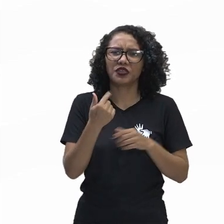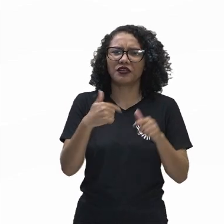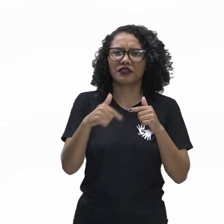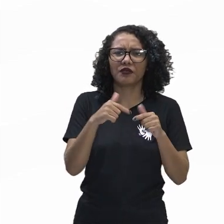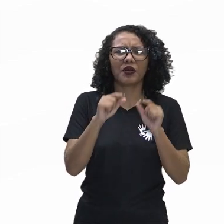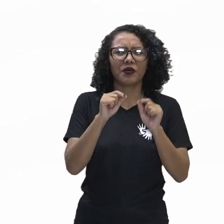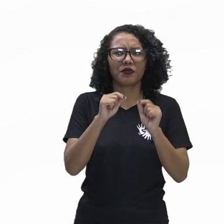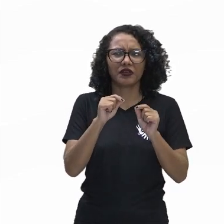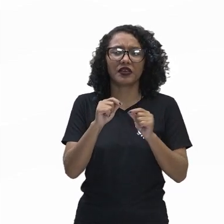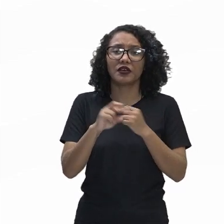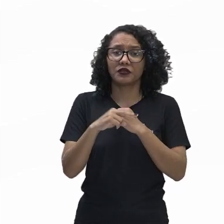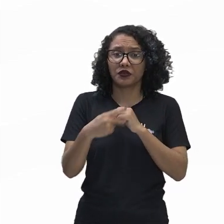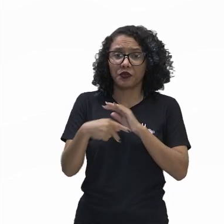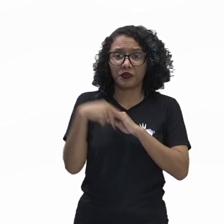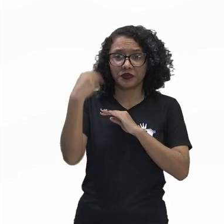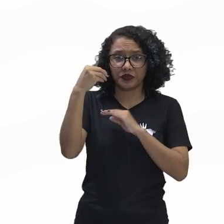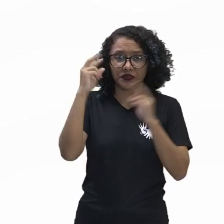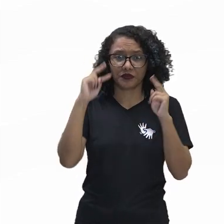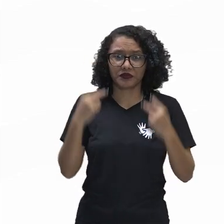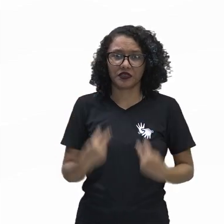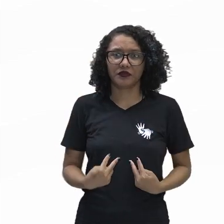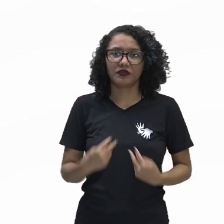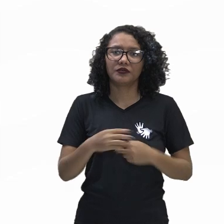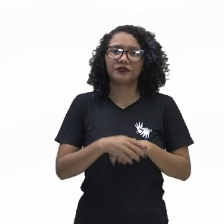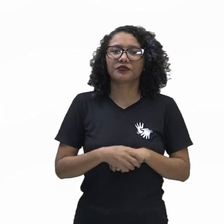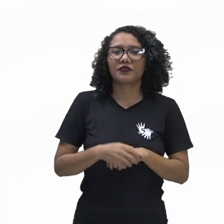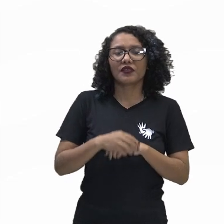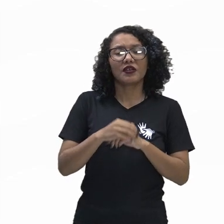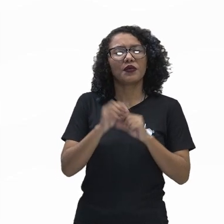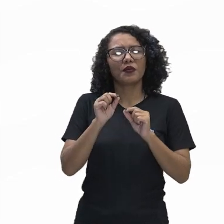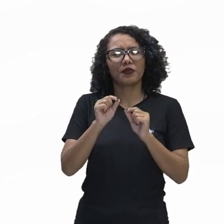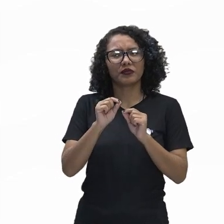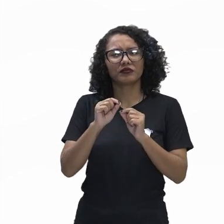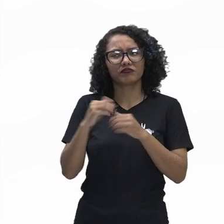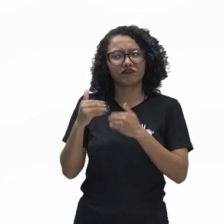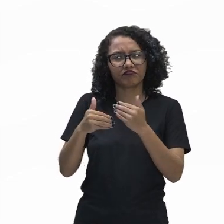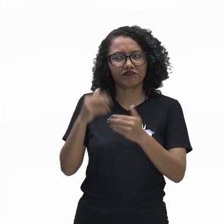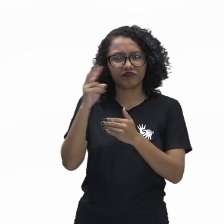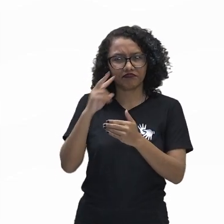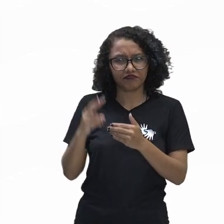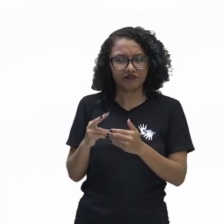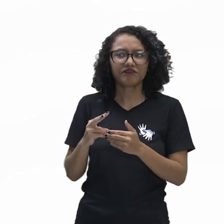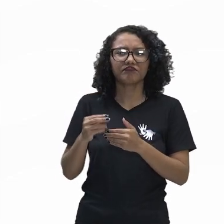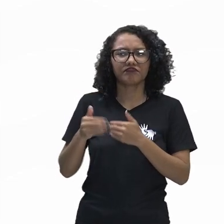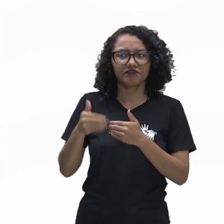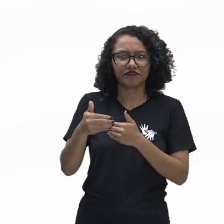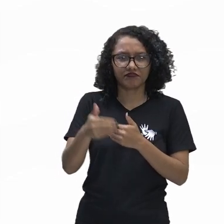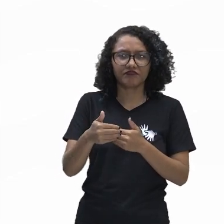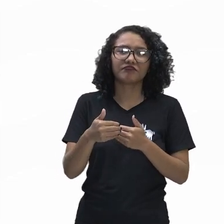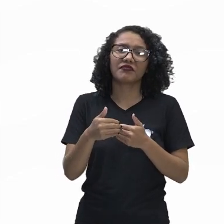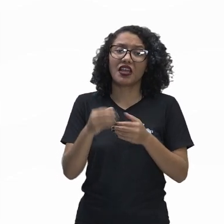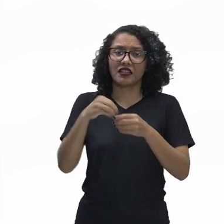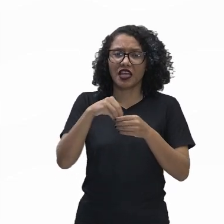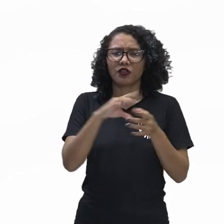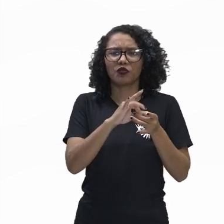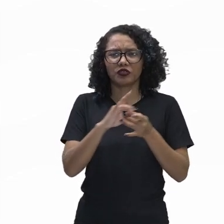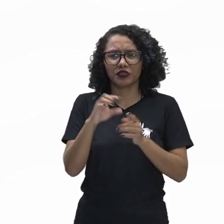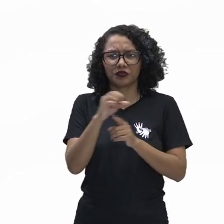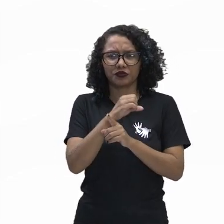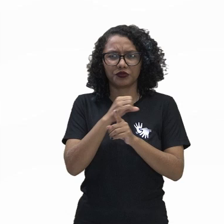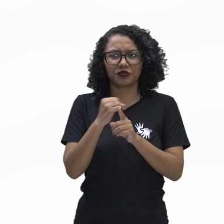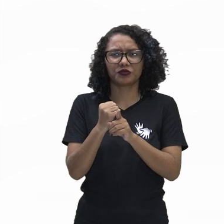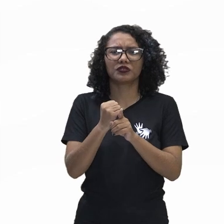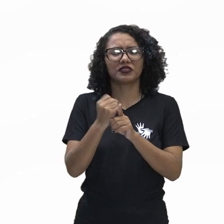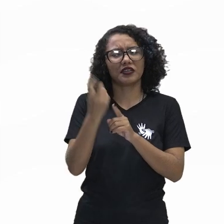e trabalho são consequências de experiências humanas estabelecidas historicamente em diferentes contextos culturais